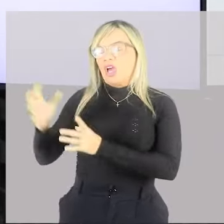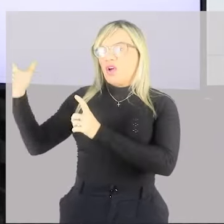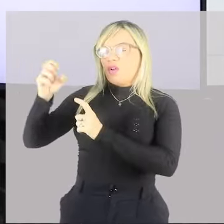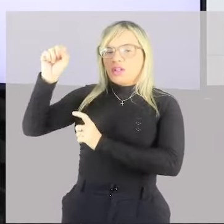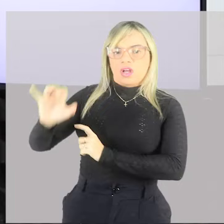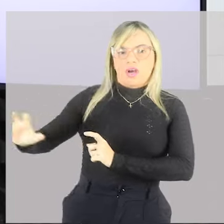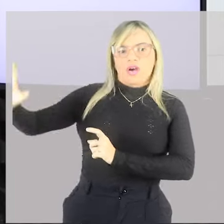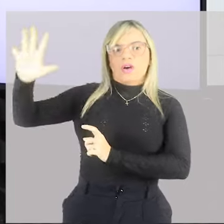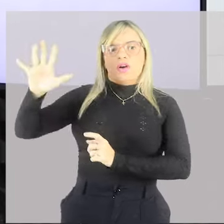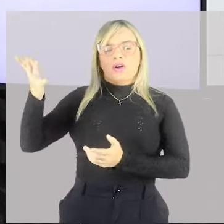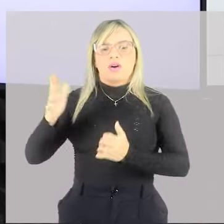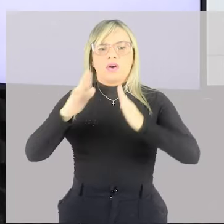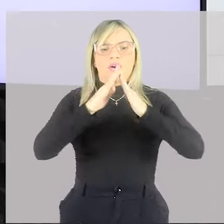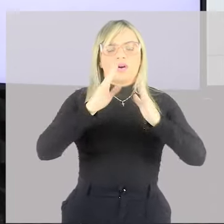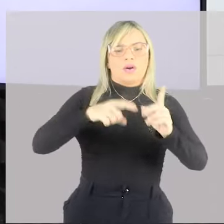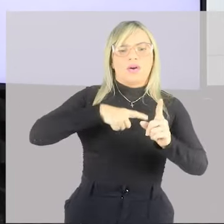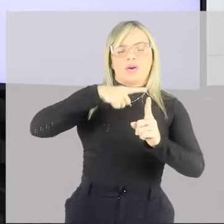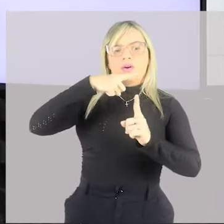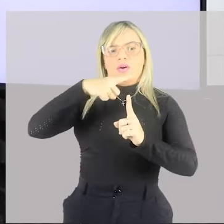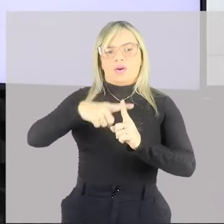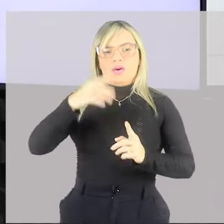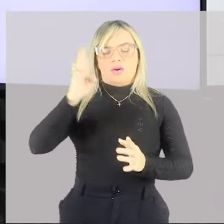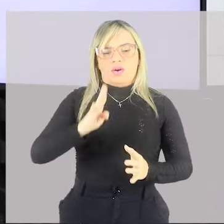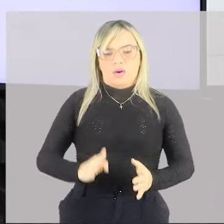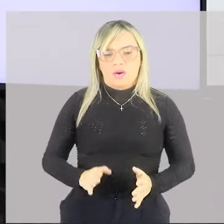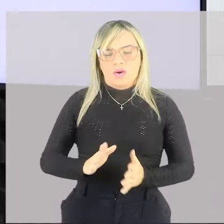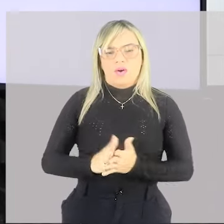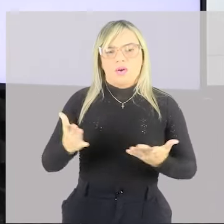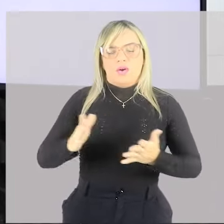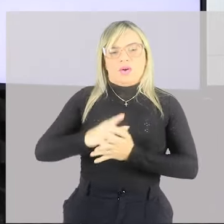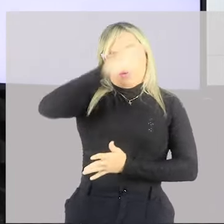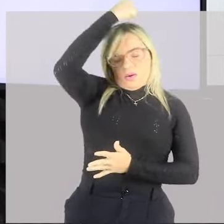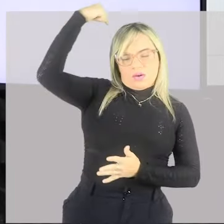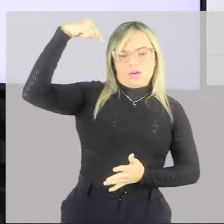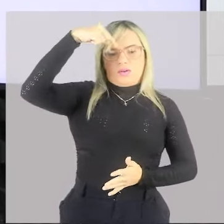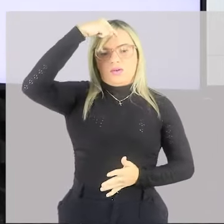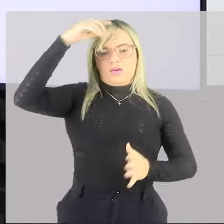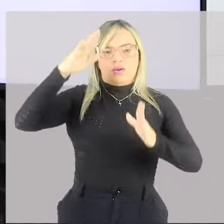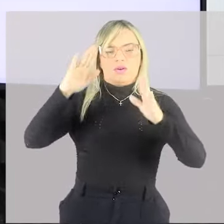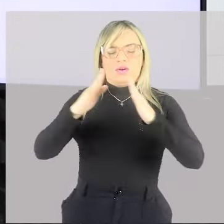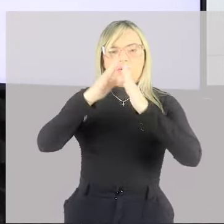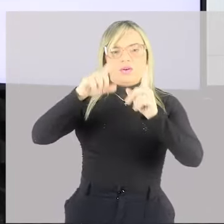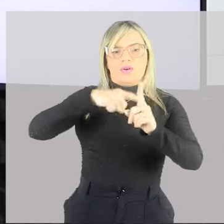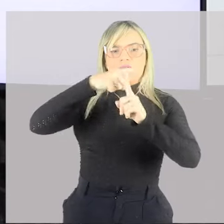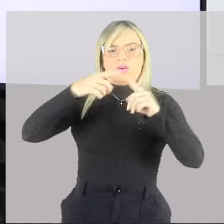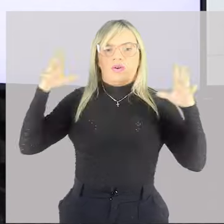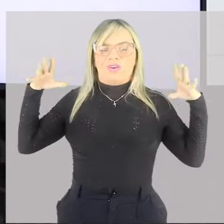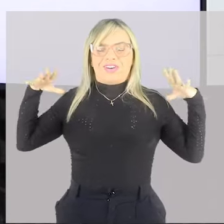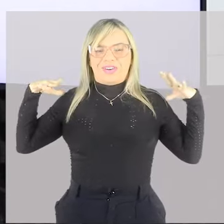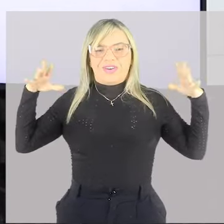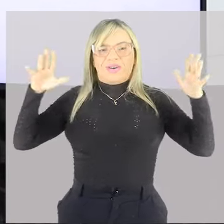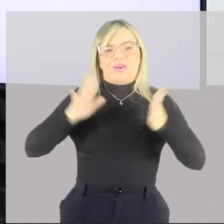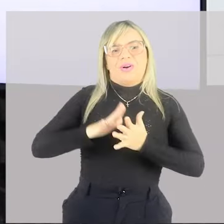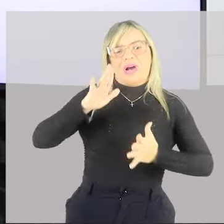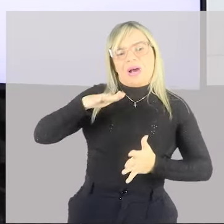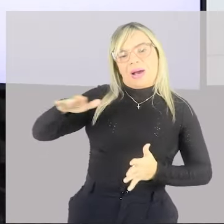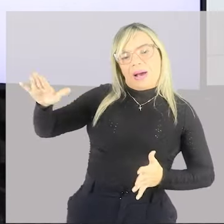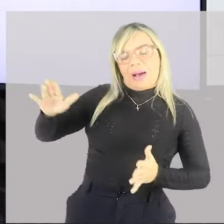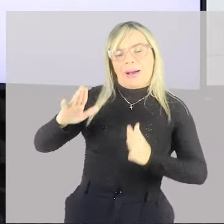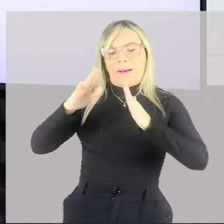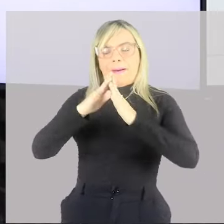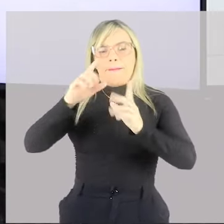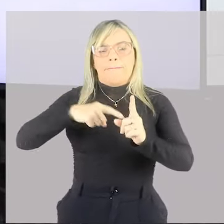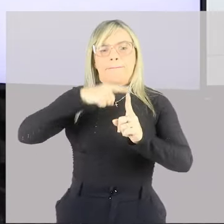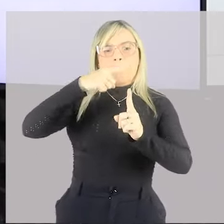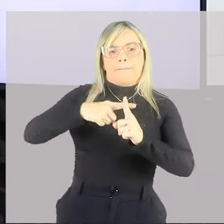Brasileiro igreja igreja Santos igreja anginos Santos igreja